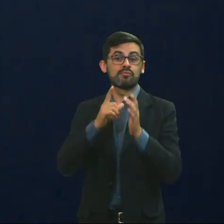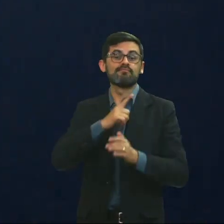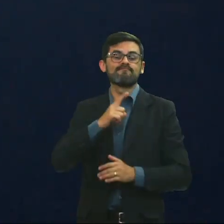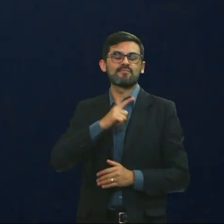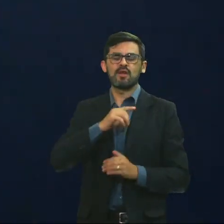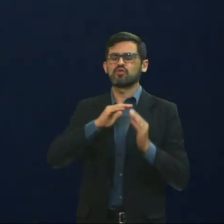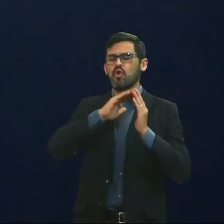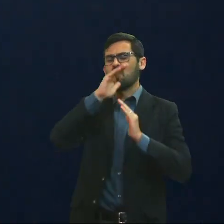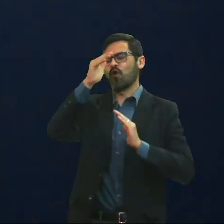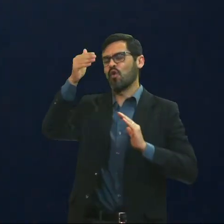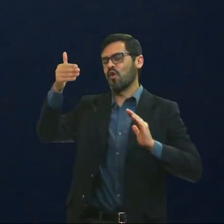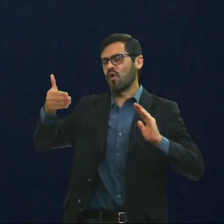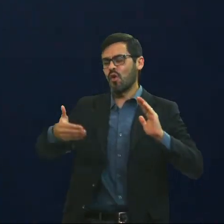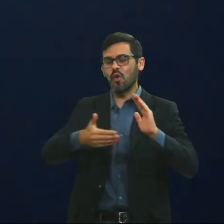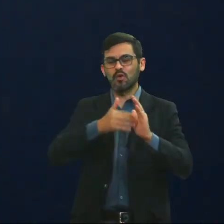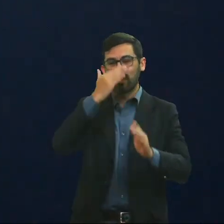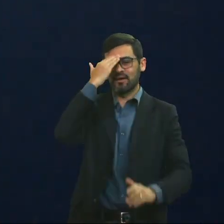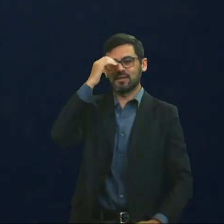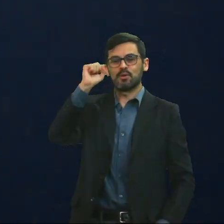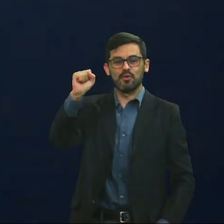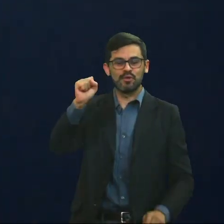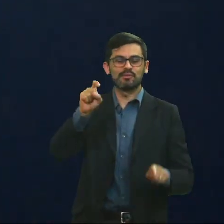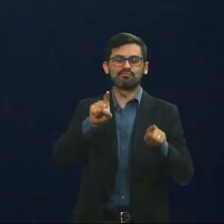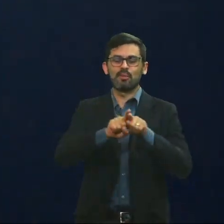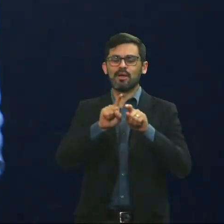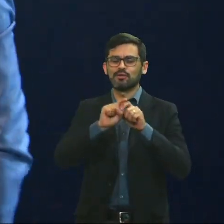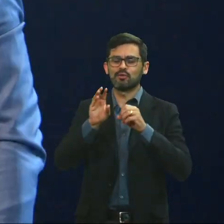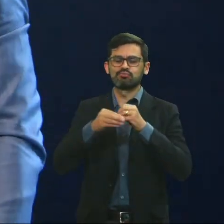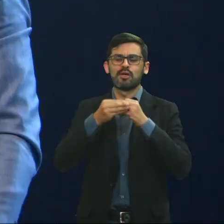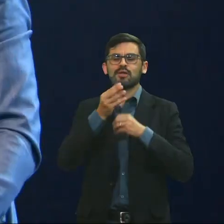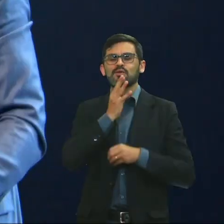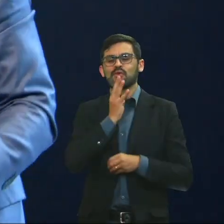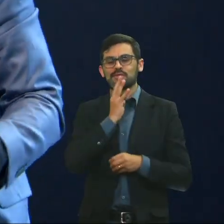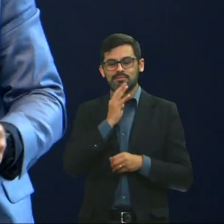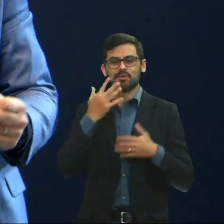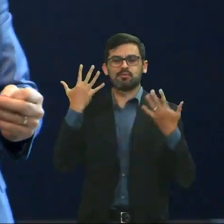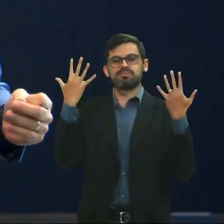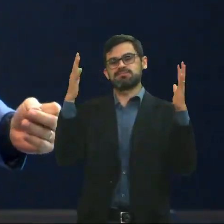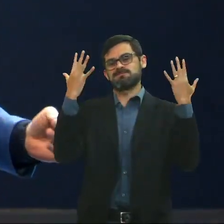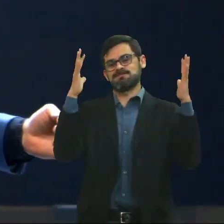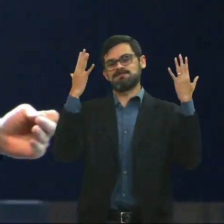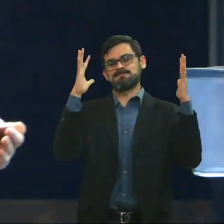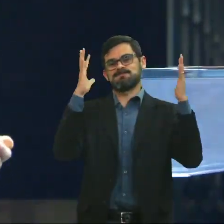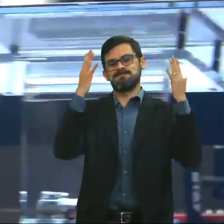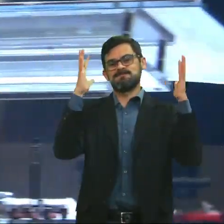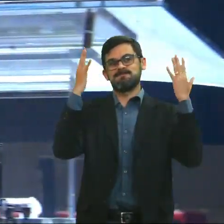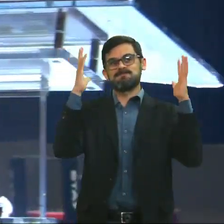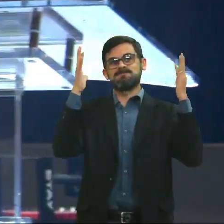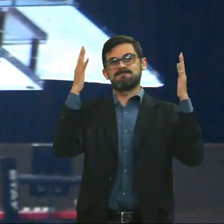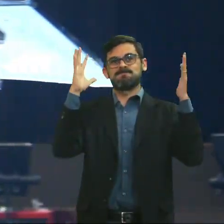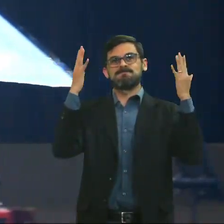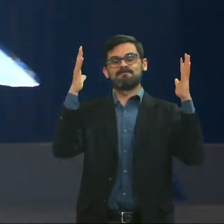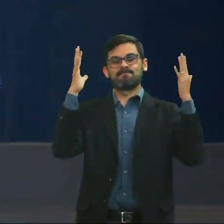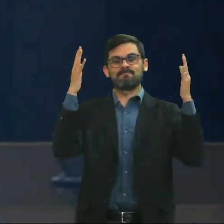escondidos os tesouros da sabedoria e do conhecimento. Você pode aplaudir ao Senhor.